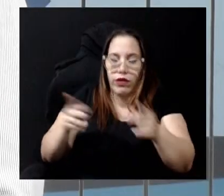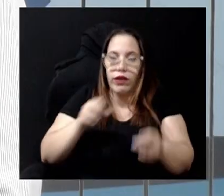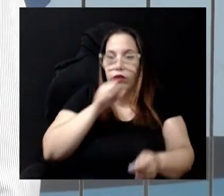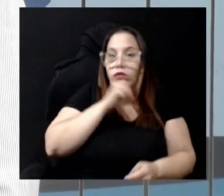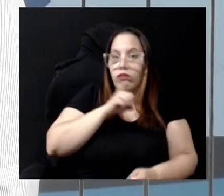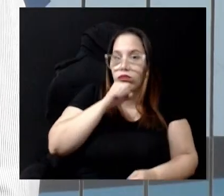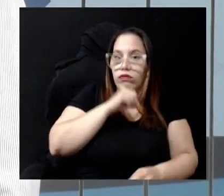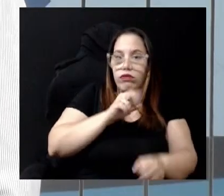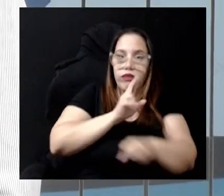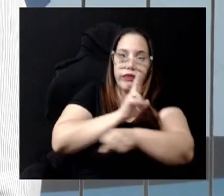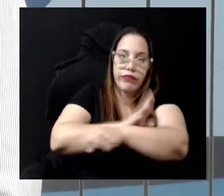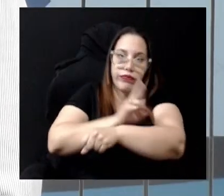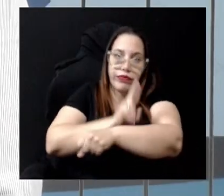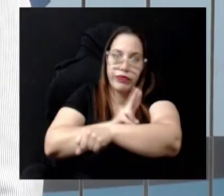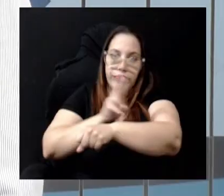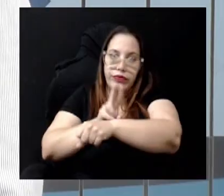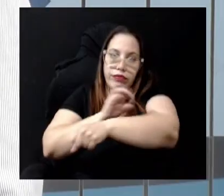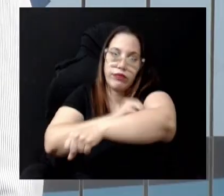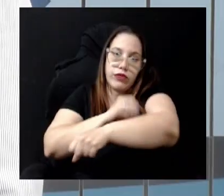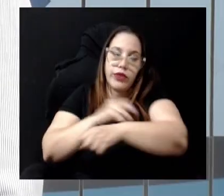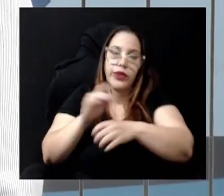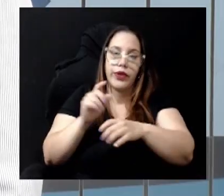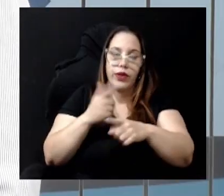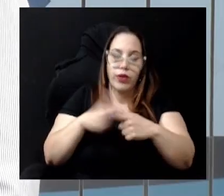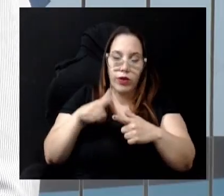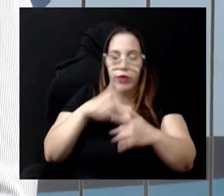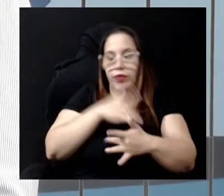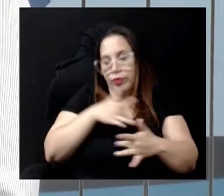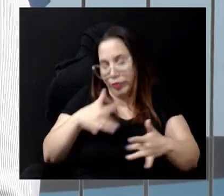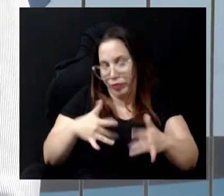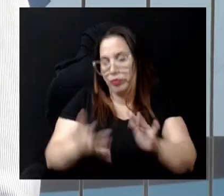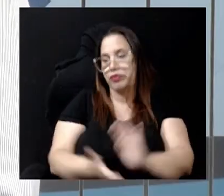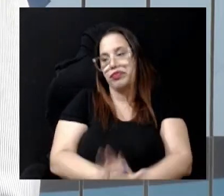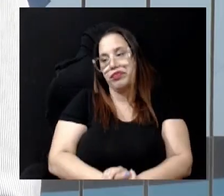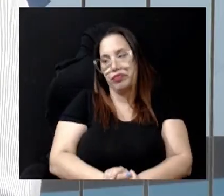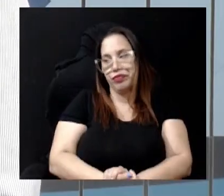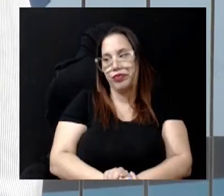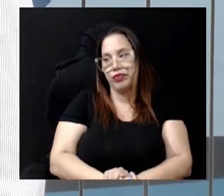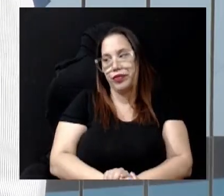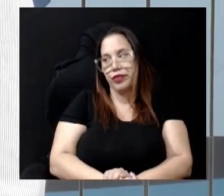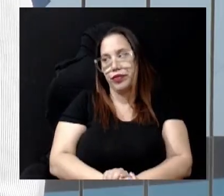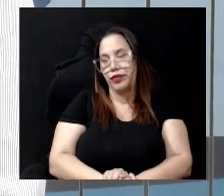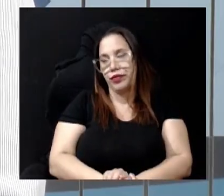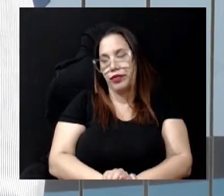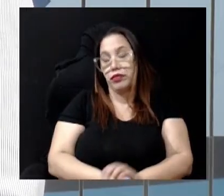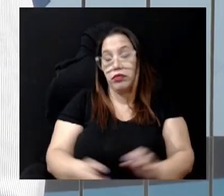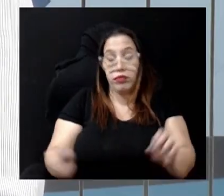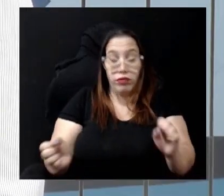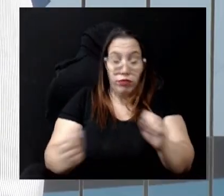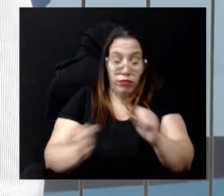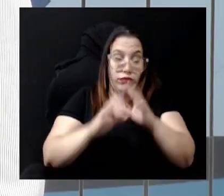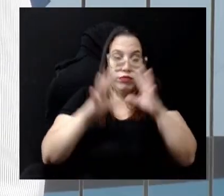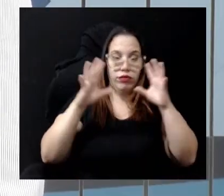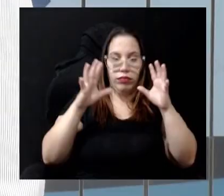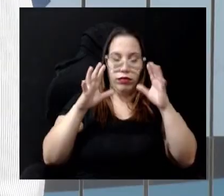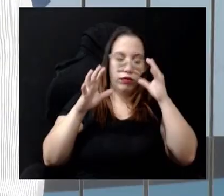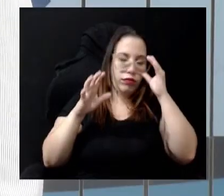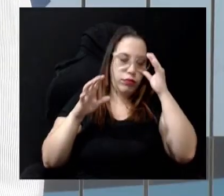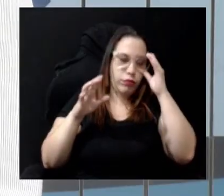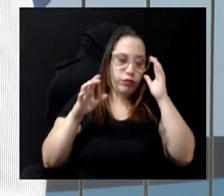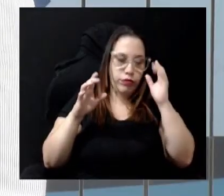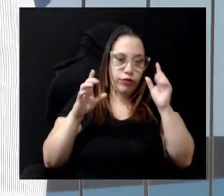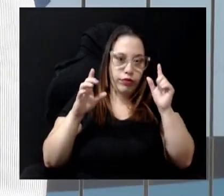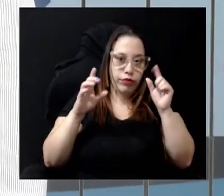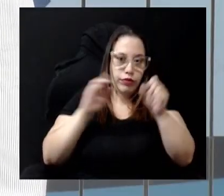pessoas que estão com problemas de saúde, né? E com a clareza ainda do final da tarde, isso as encoraja a